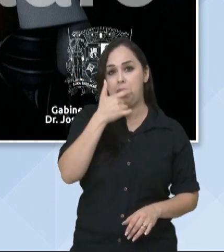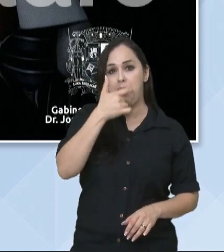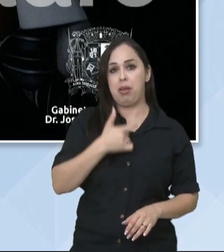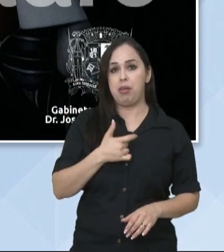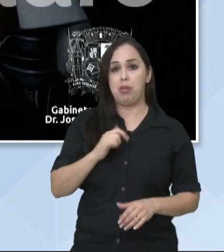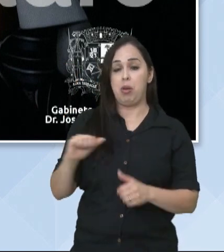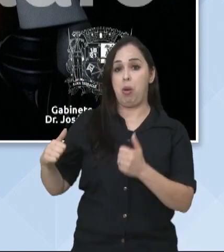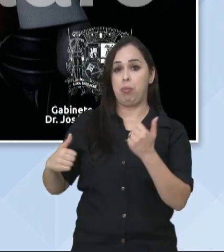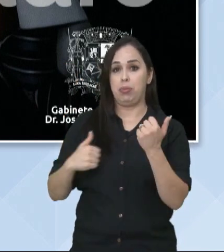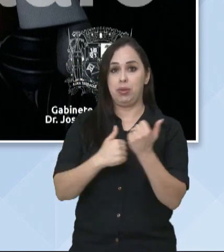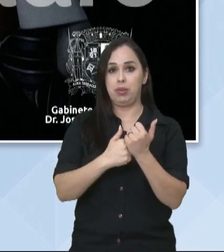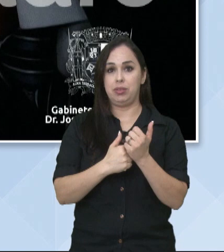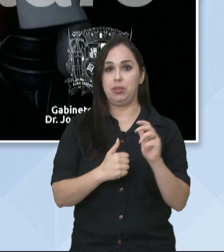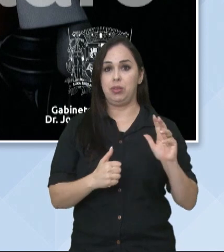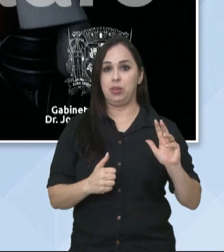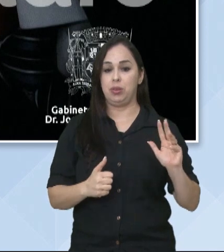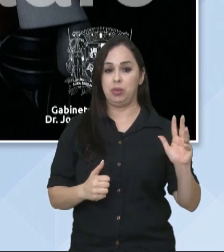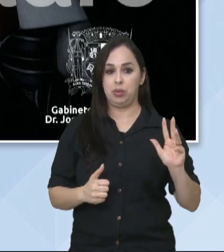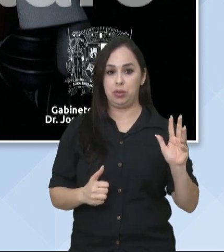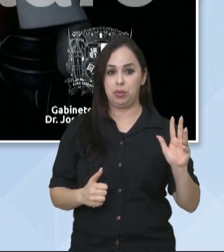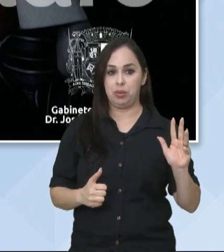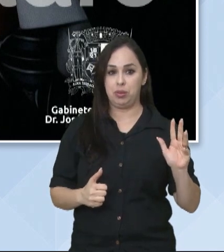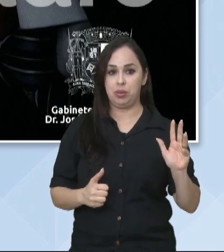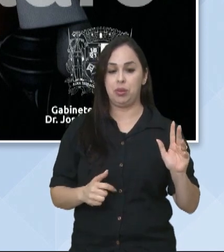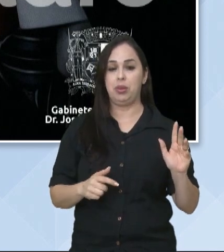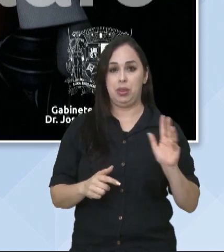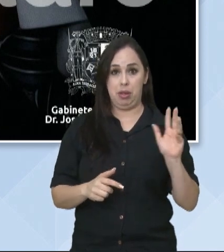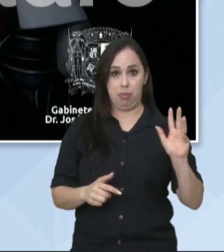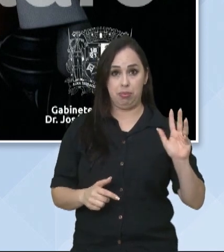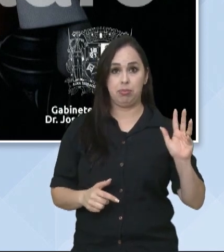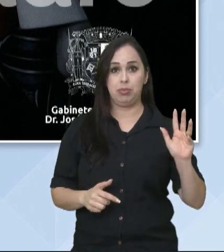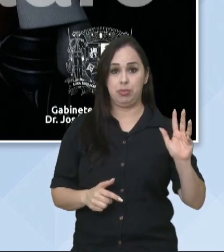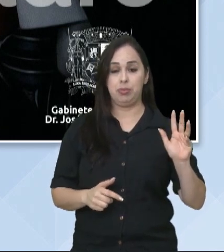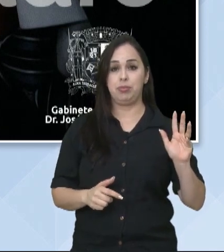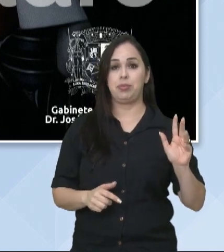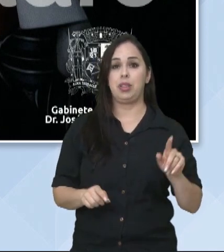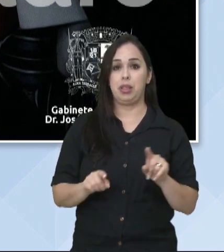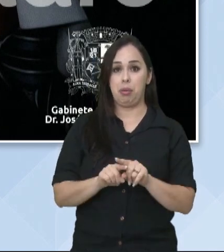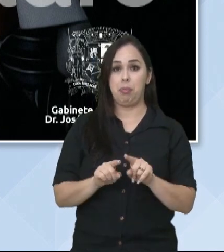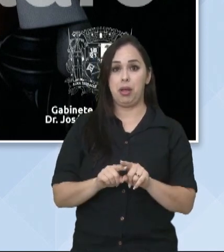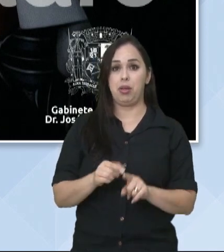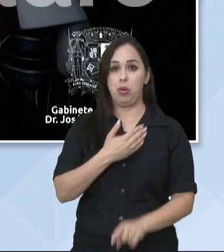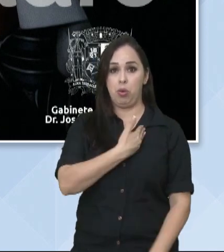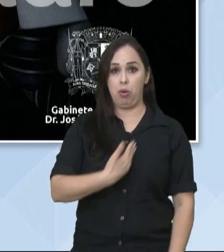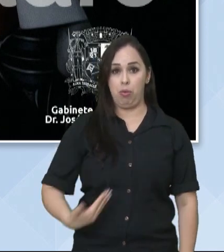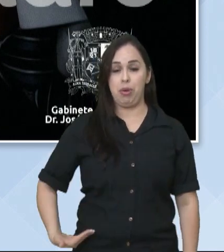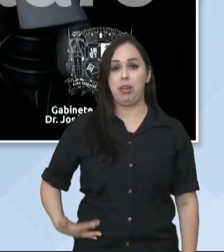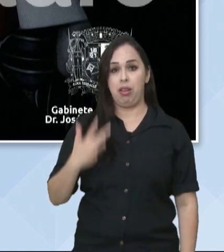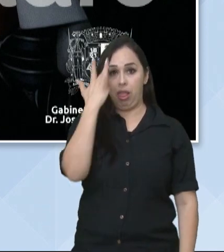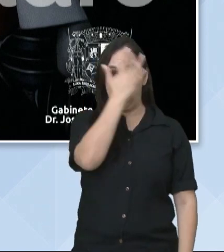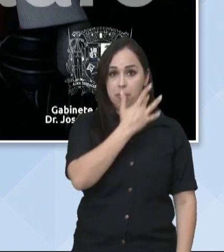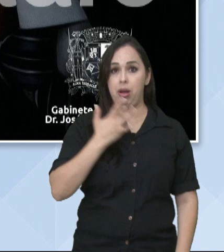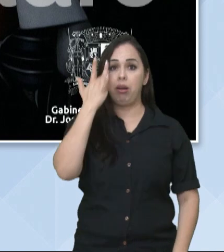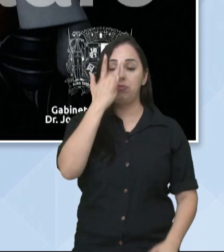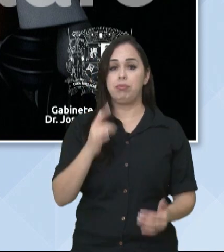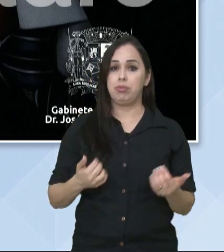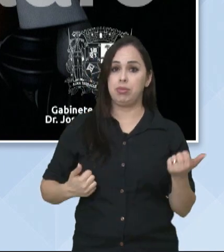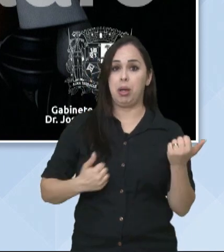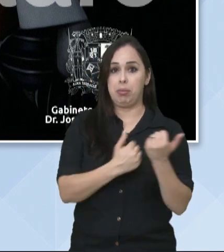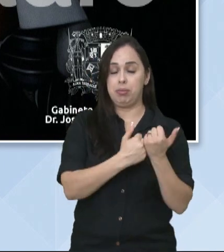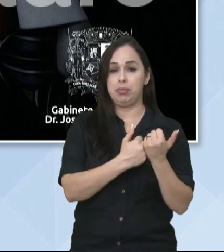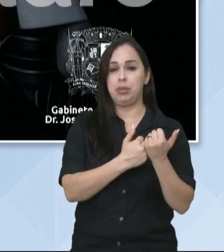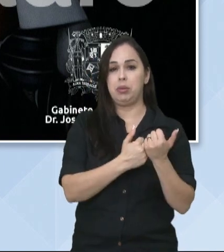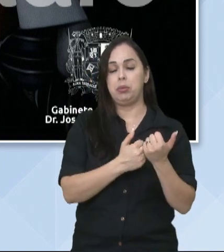posicionei apoiando o presidente eleito Lula e o governador não eleito Haddad, por